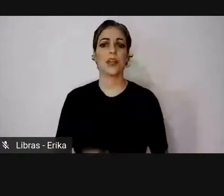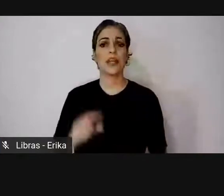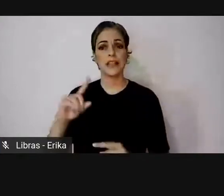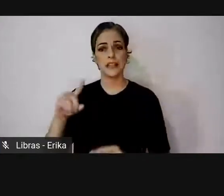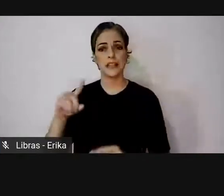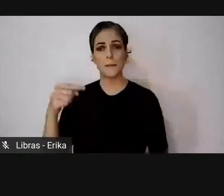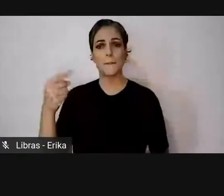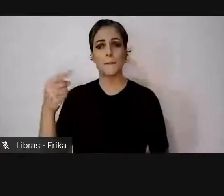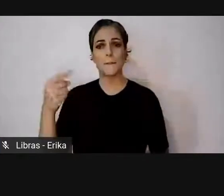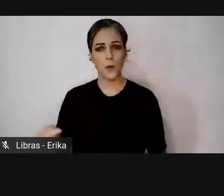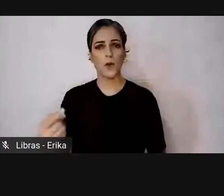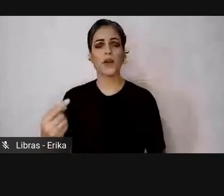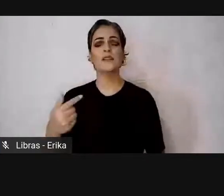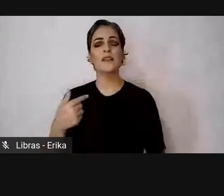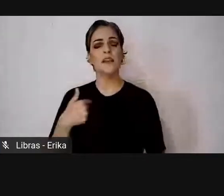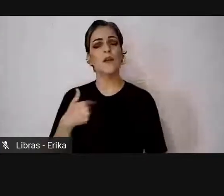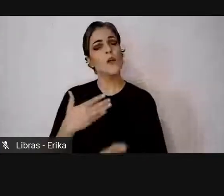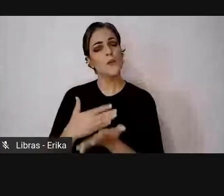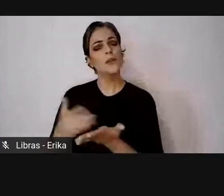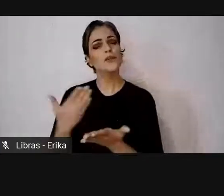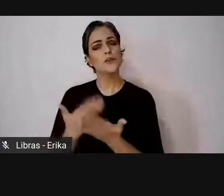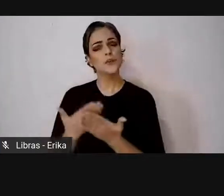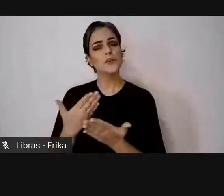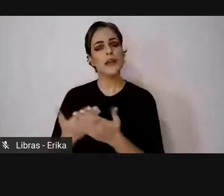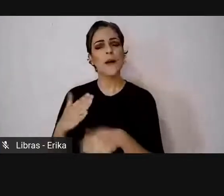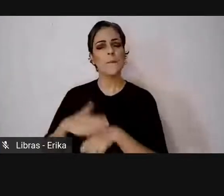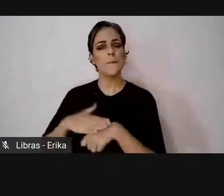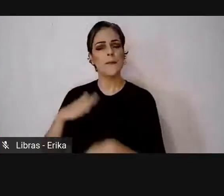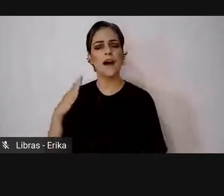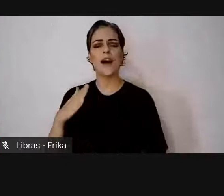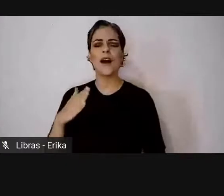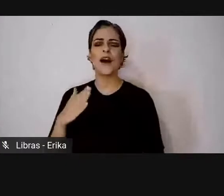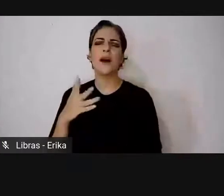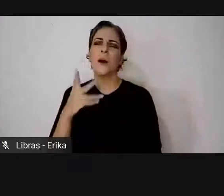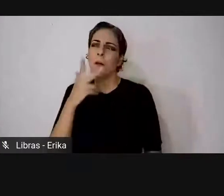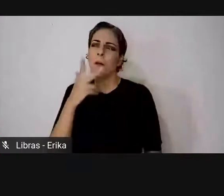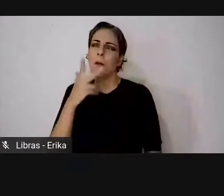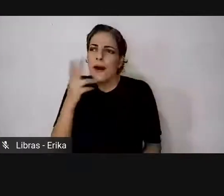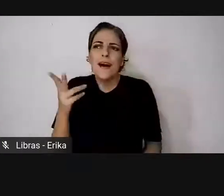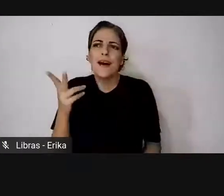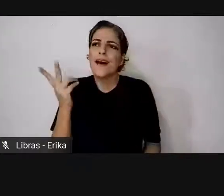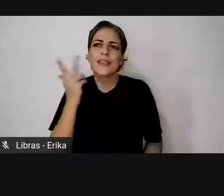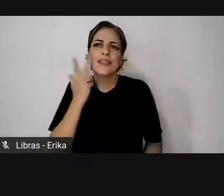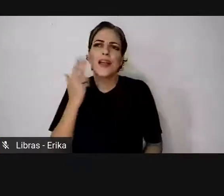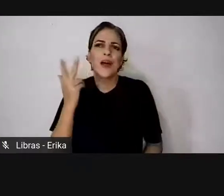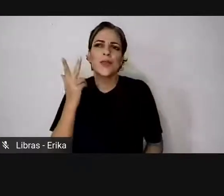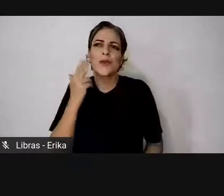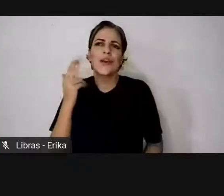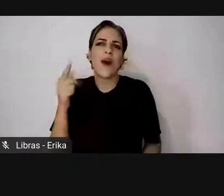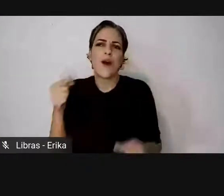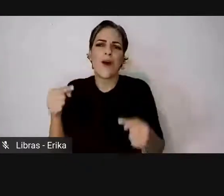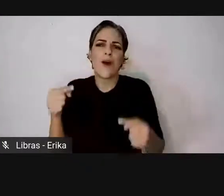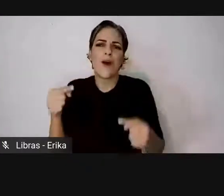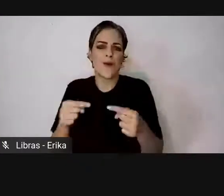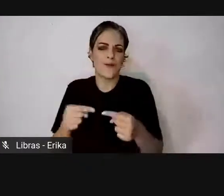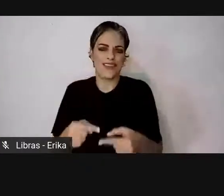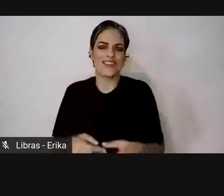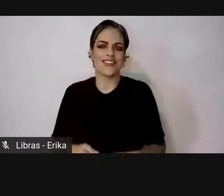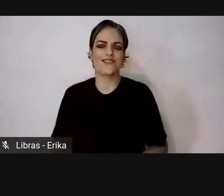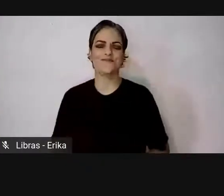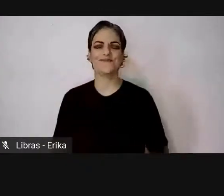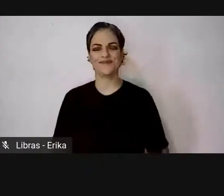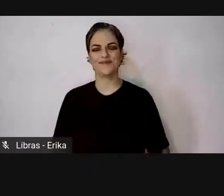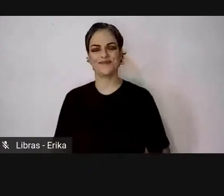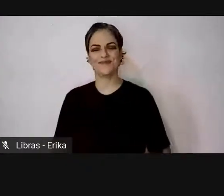um caminho natural. Ainda como parte da minha formação, só para dizer que depois, assim, a minha formação, como eu falei, foi em